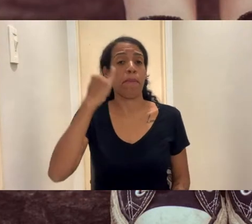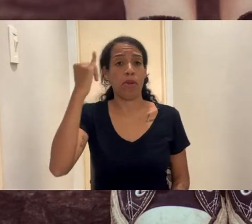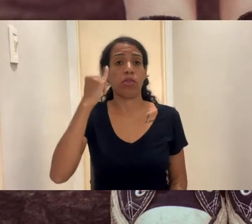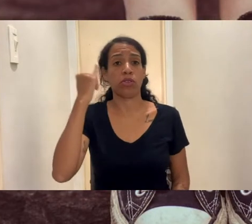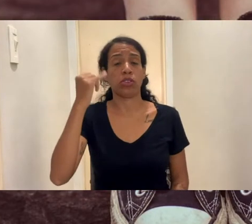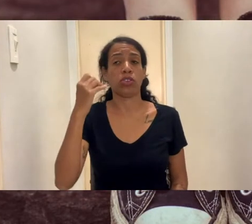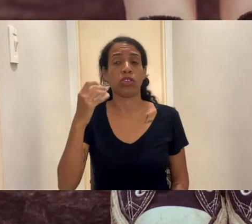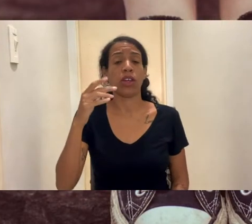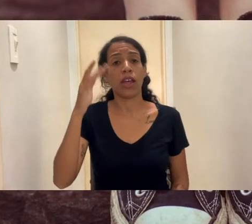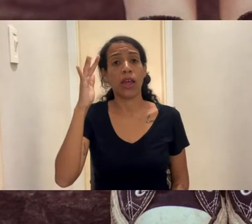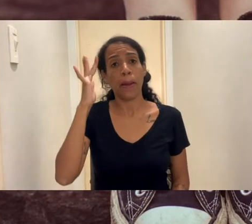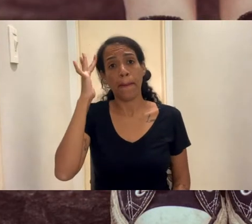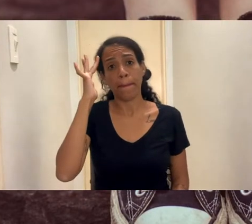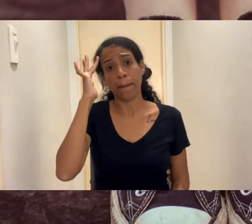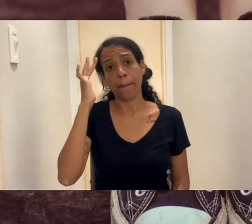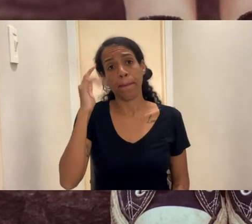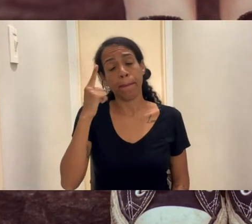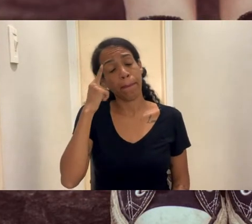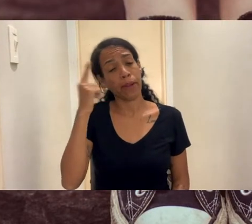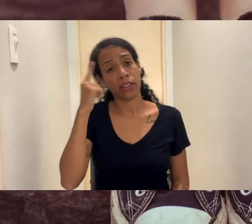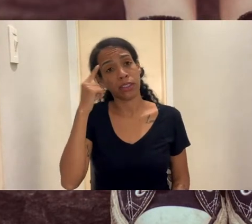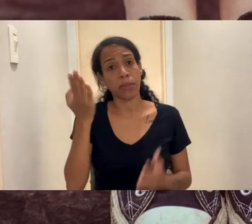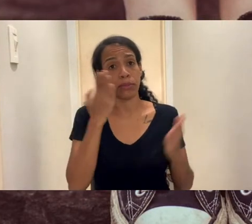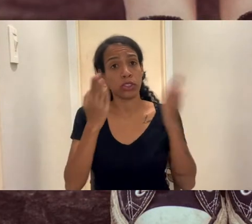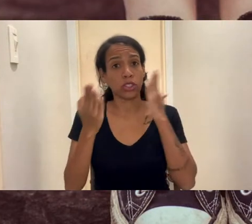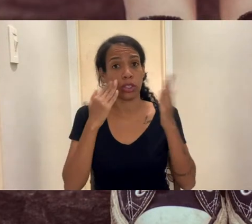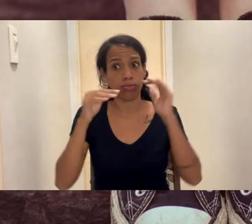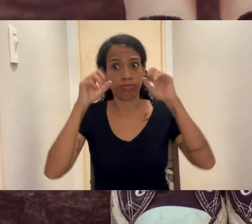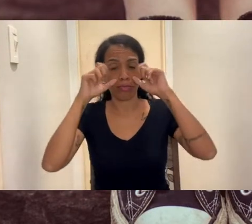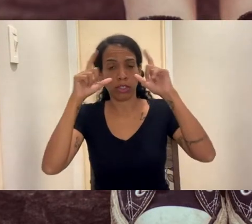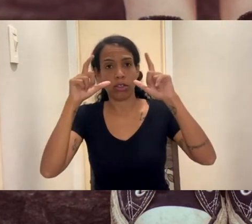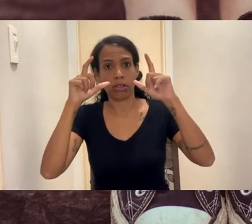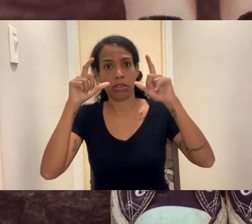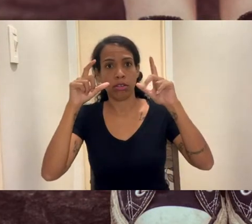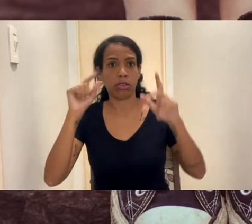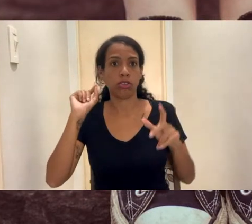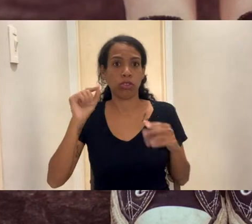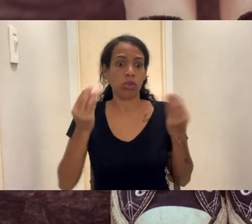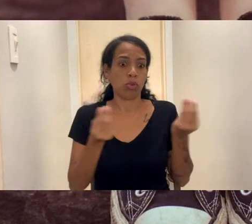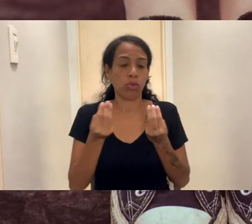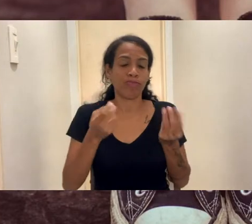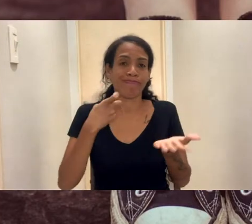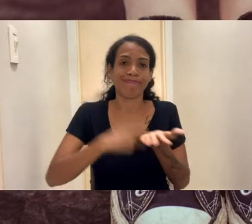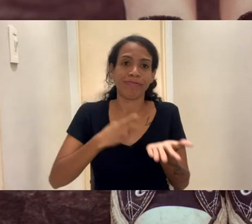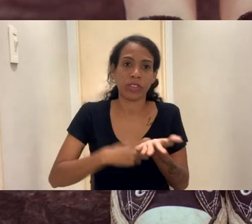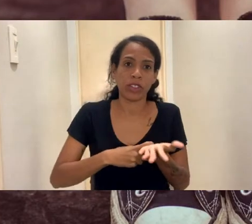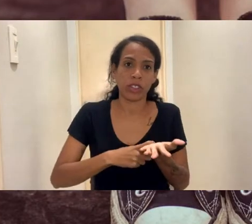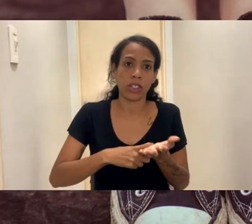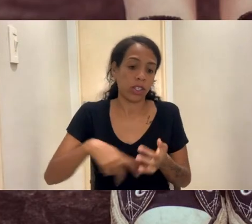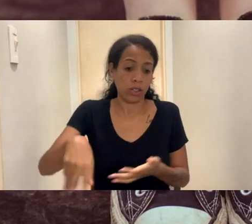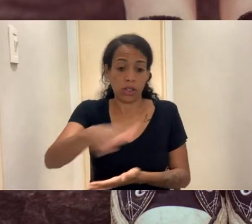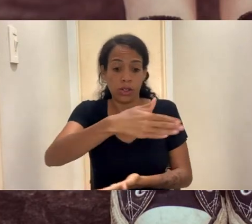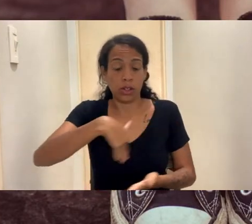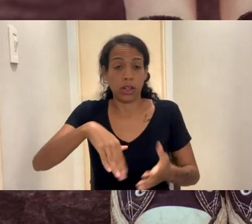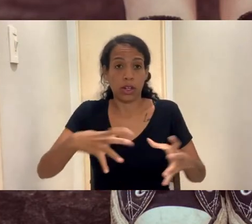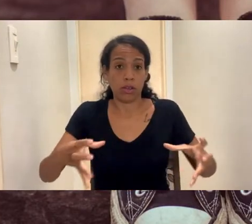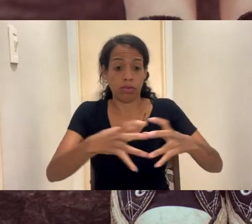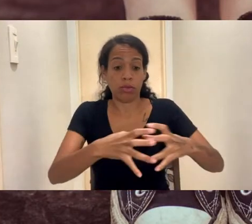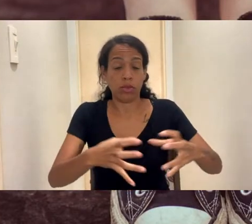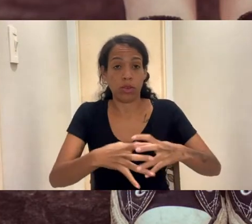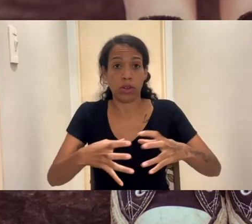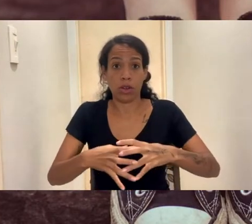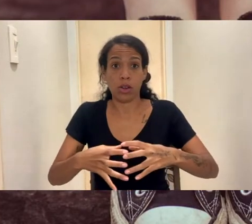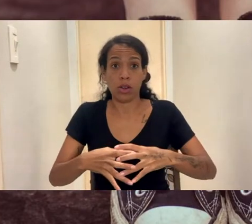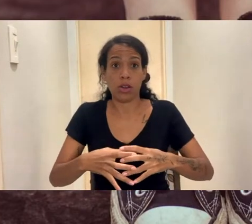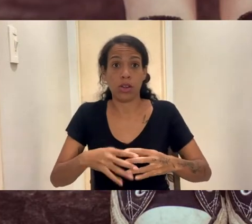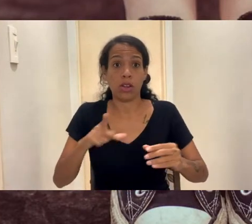pensar o papel do psicólogo com atenção às circunstâncias concretas sobre a população, né, que vive a população